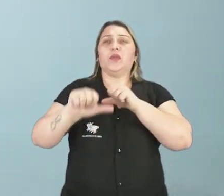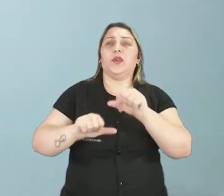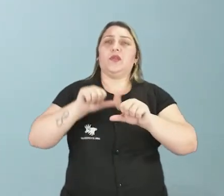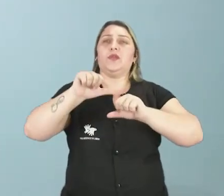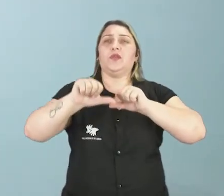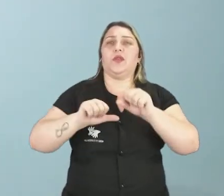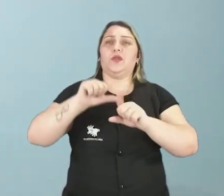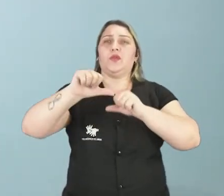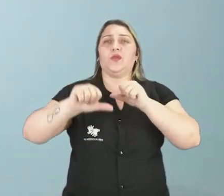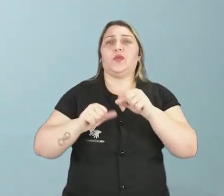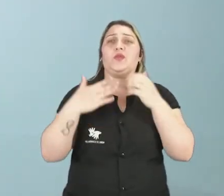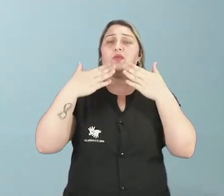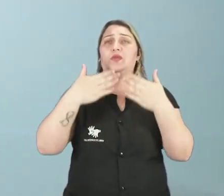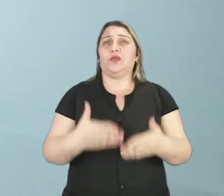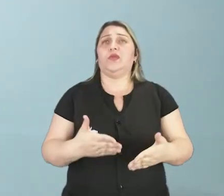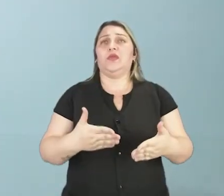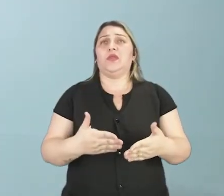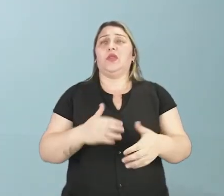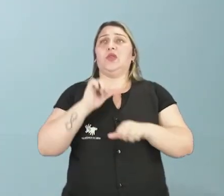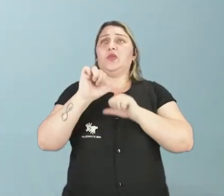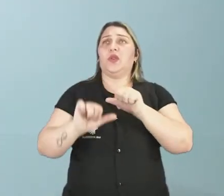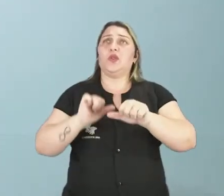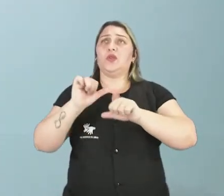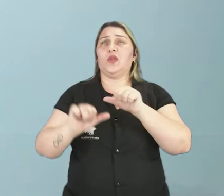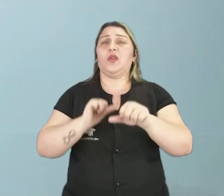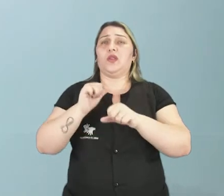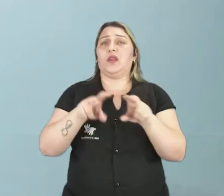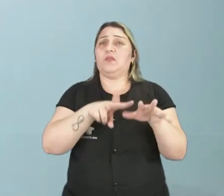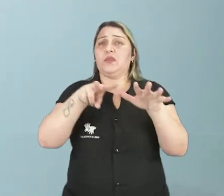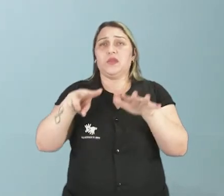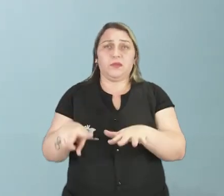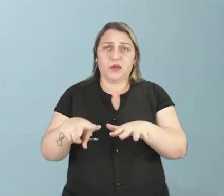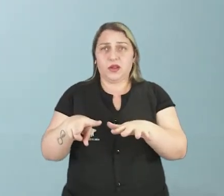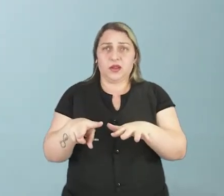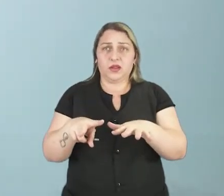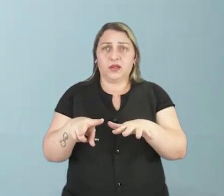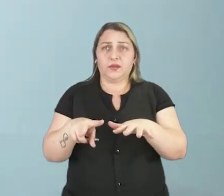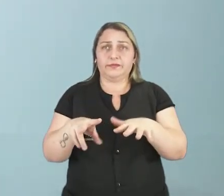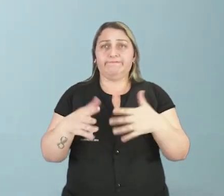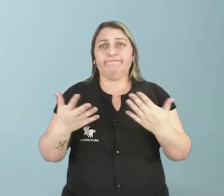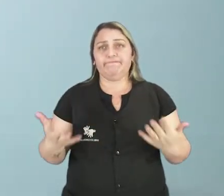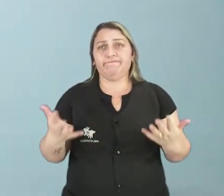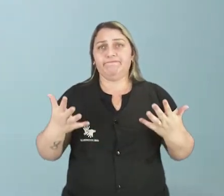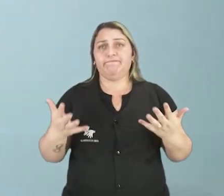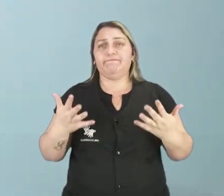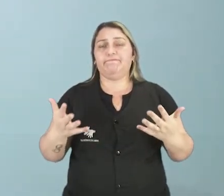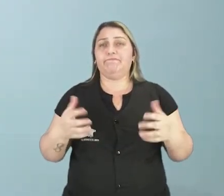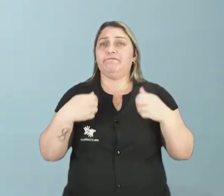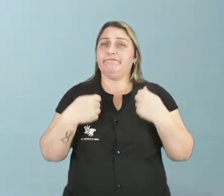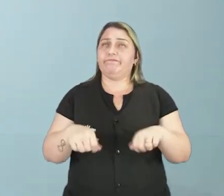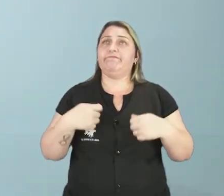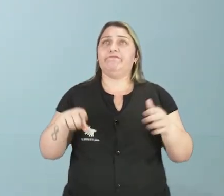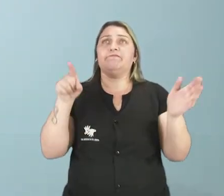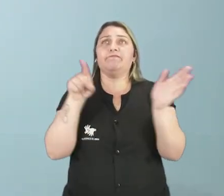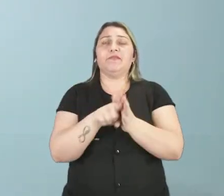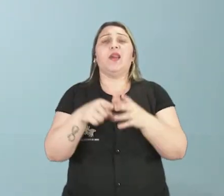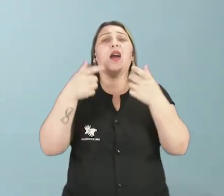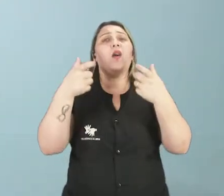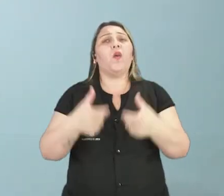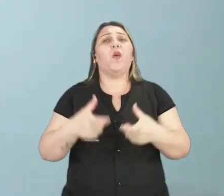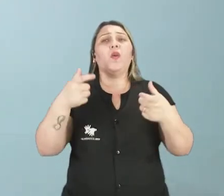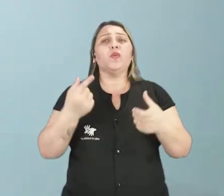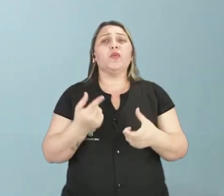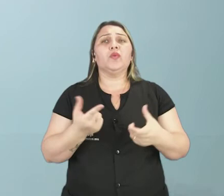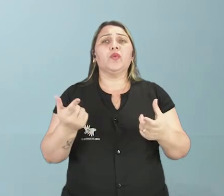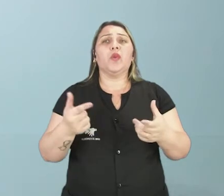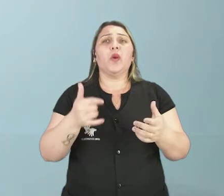vezes vai chegando no nível que você troca de celular por semana, né? E aí você tem que se questionar para onde que está